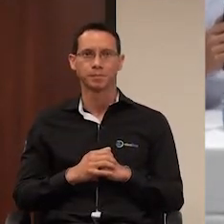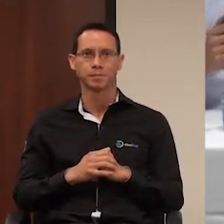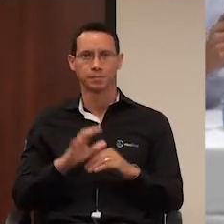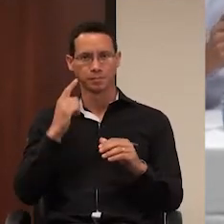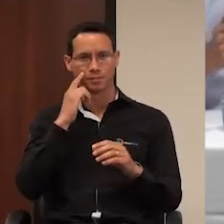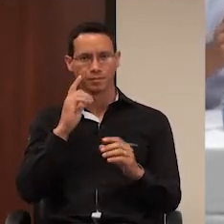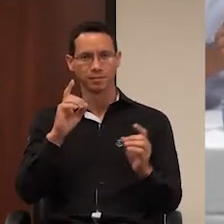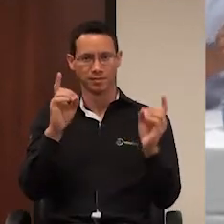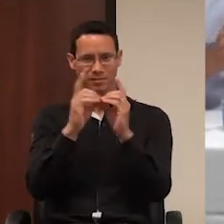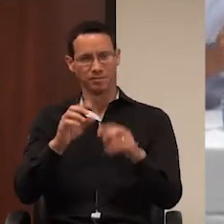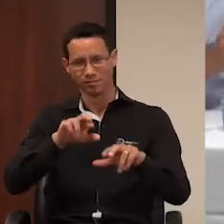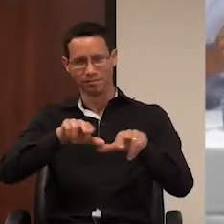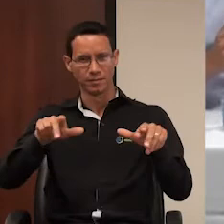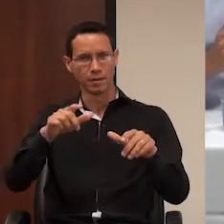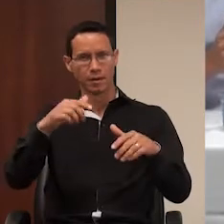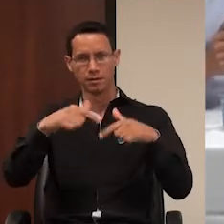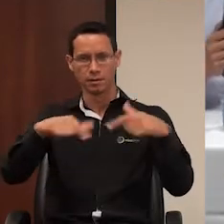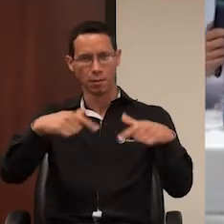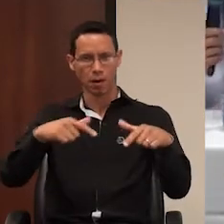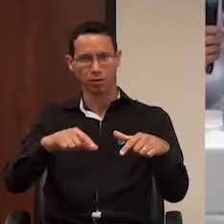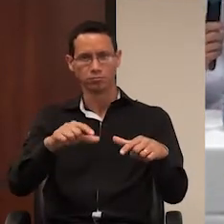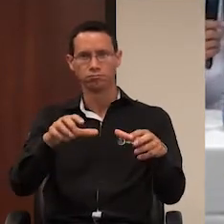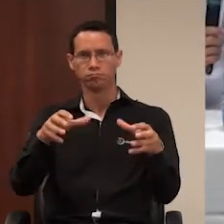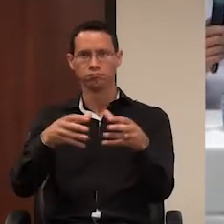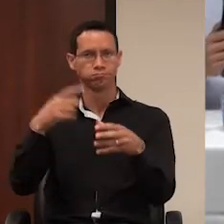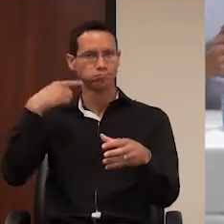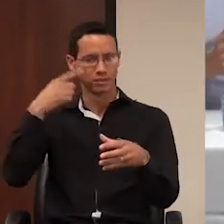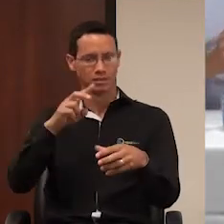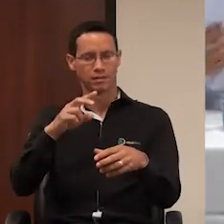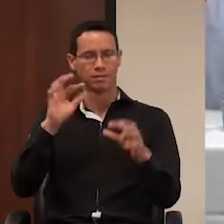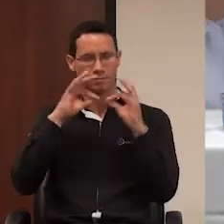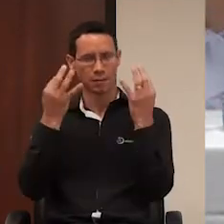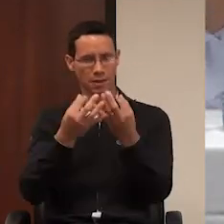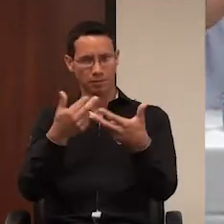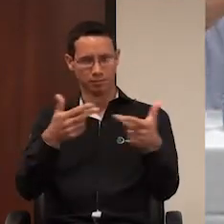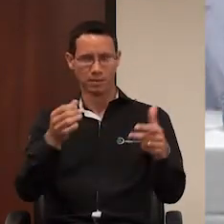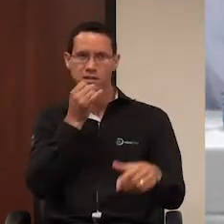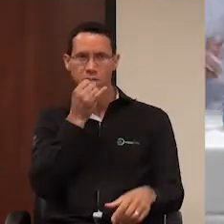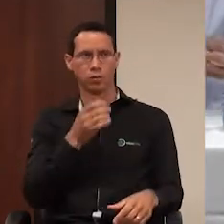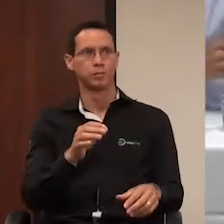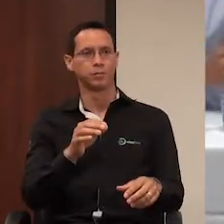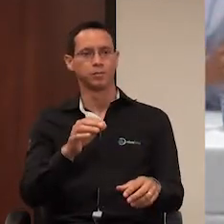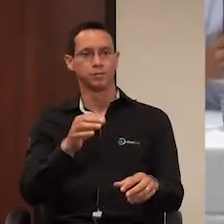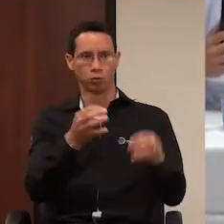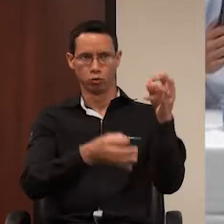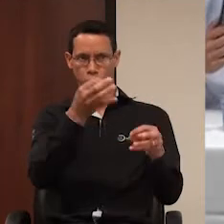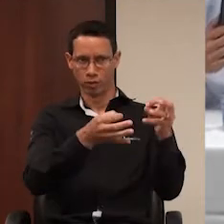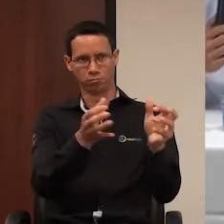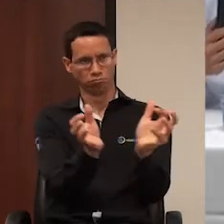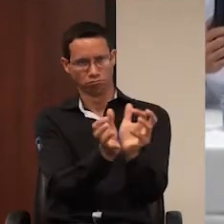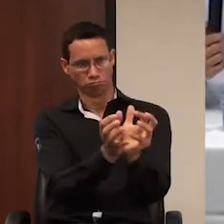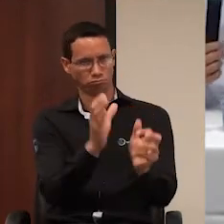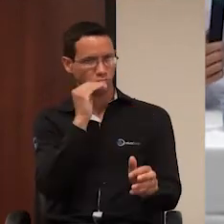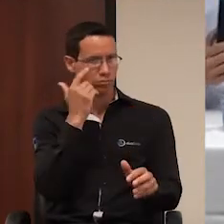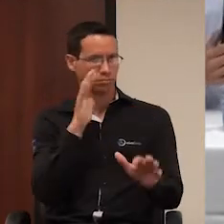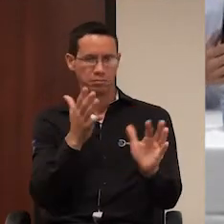de trabalho das varas de família. Você imagina uma vara, estou falando de um juiz com um grupo de funcionários com, sei lá,